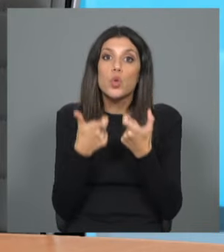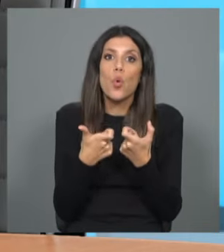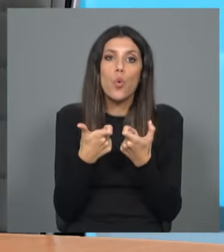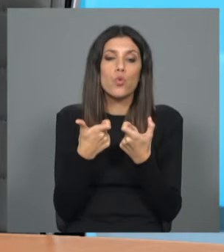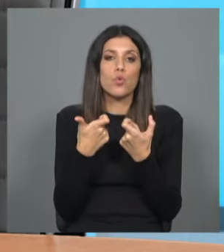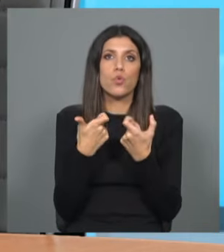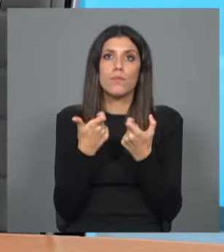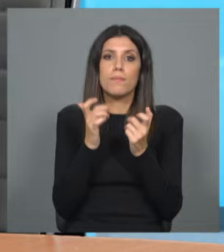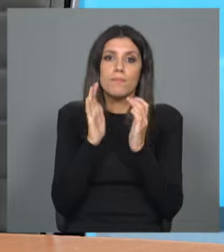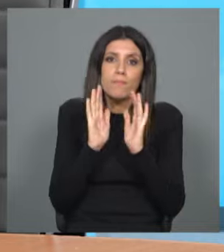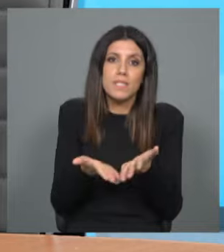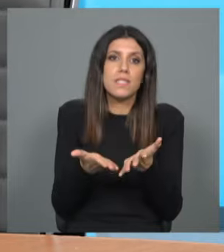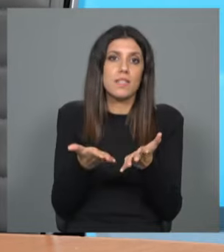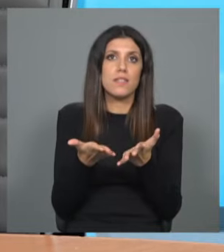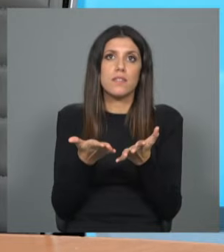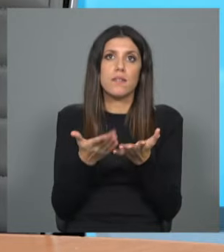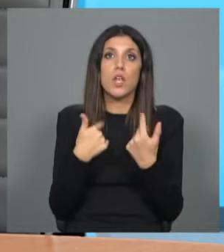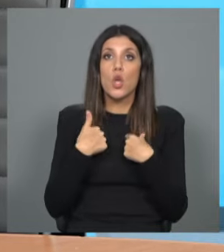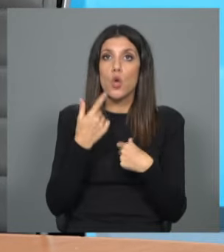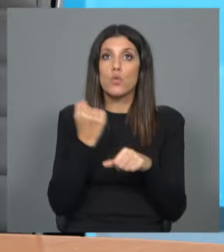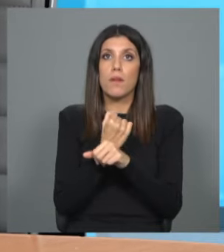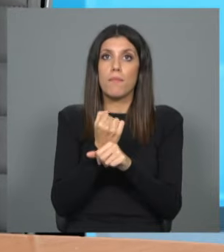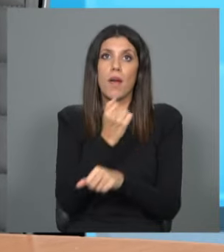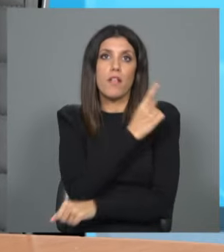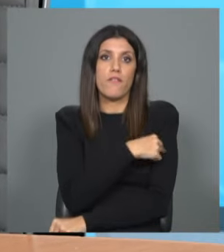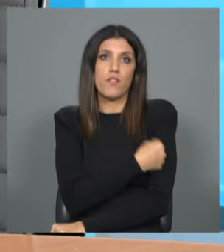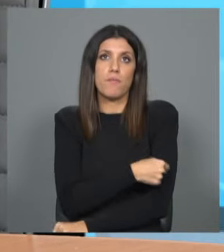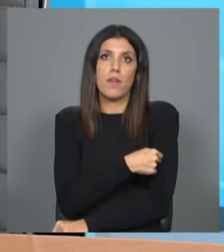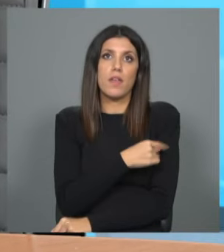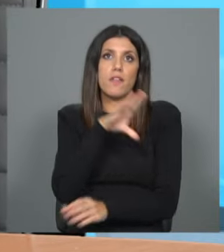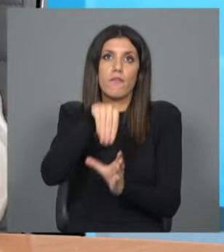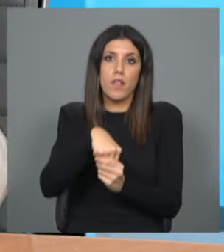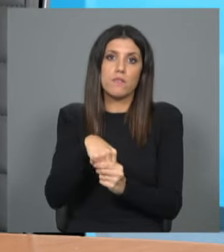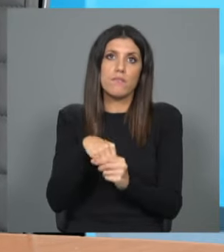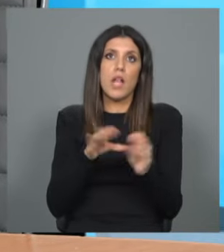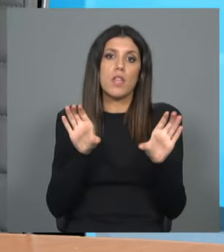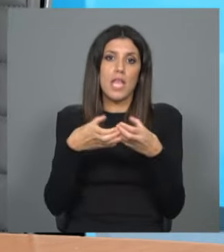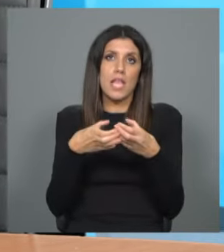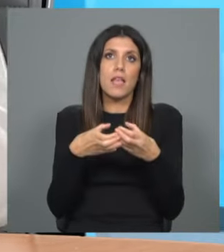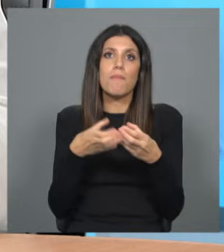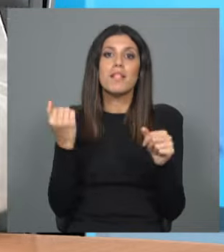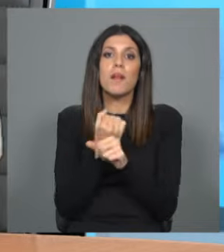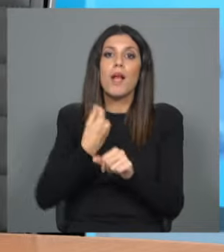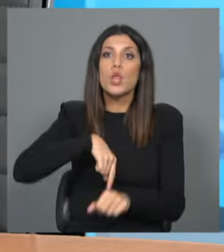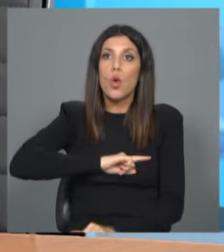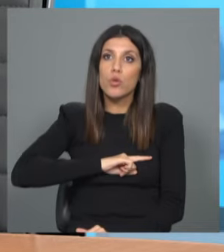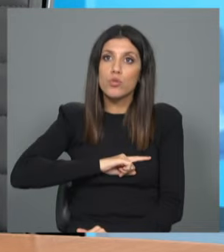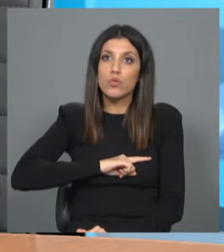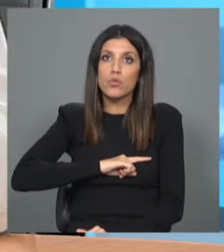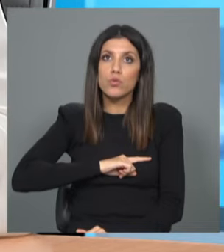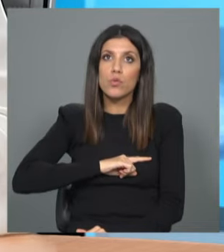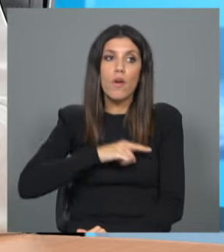feito e eu sou enfermeira, trabalho numa equipa de cuidados paliativos na comunidade e uma grande parte do nosso trabalho é ir a